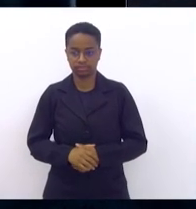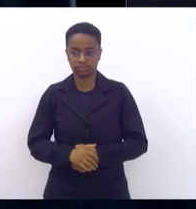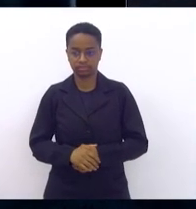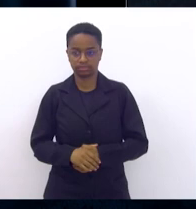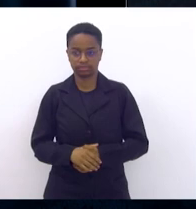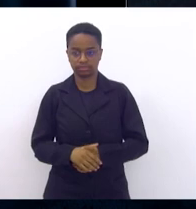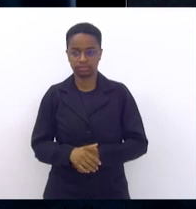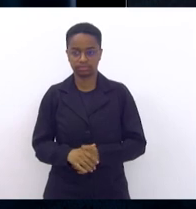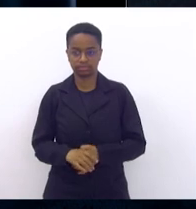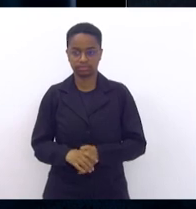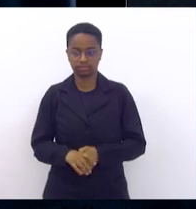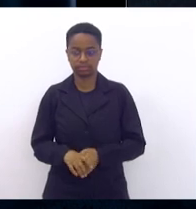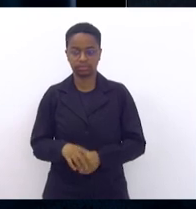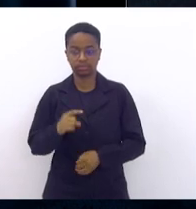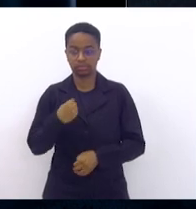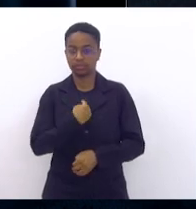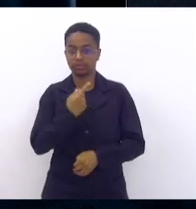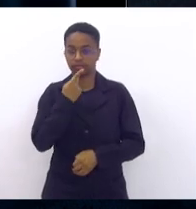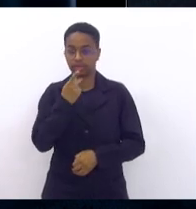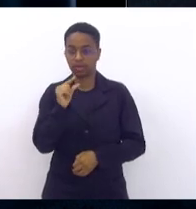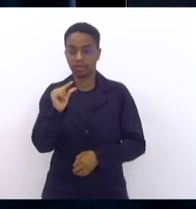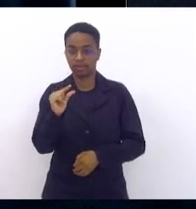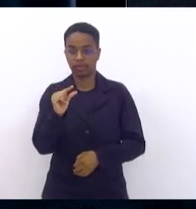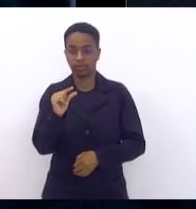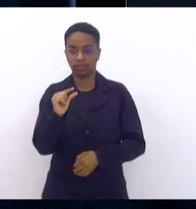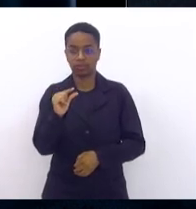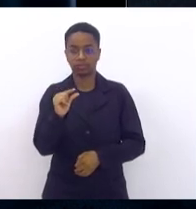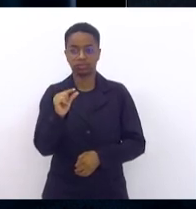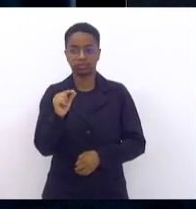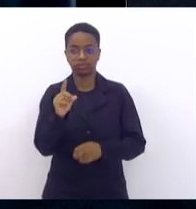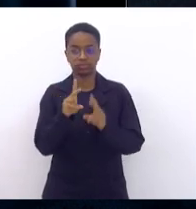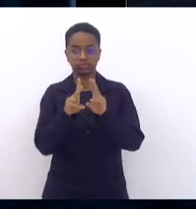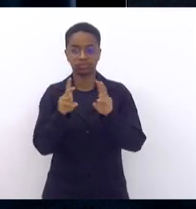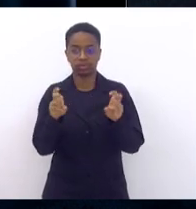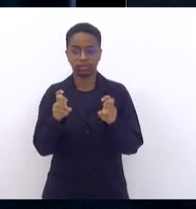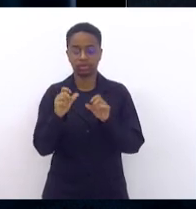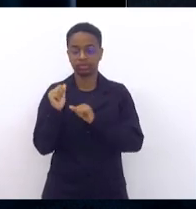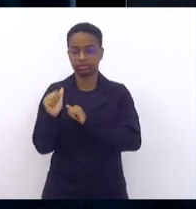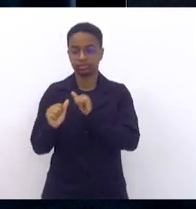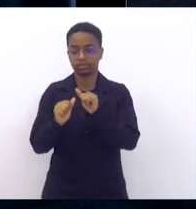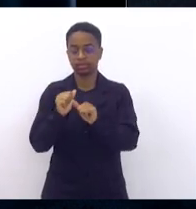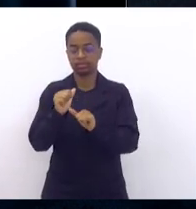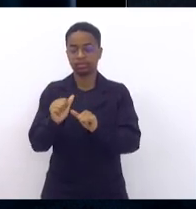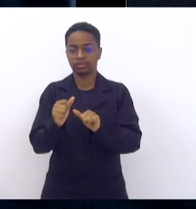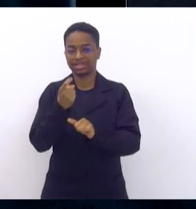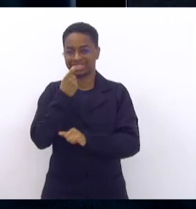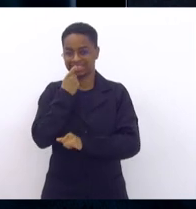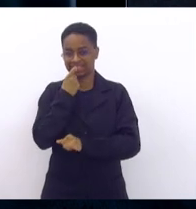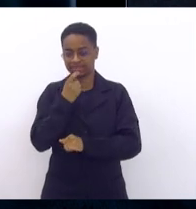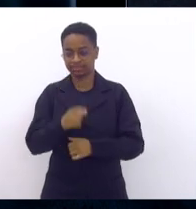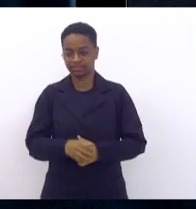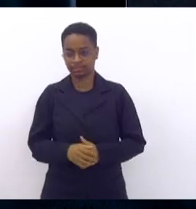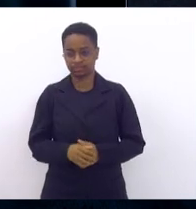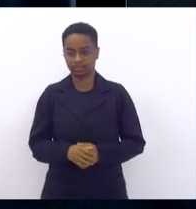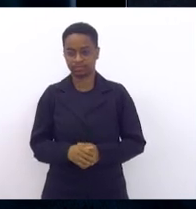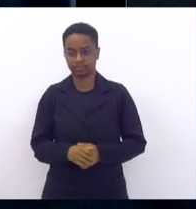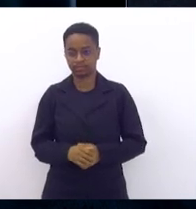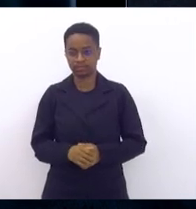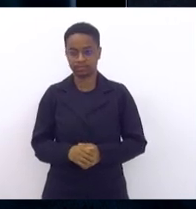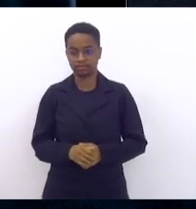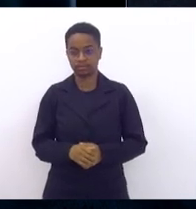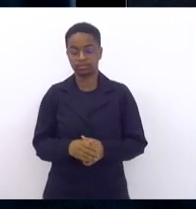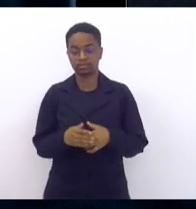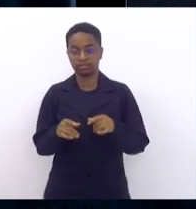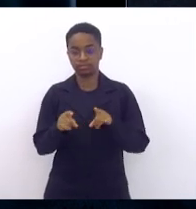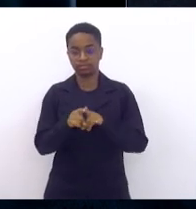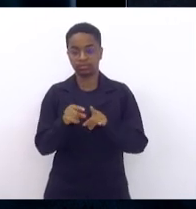a gente vai falar um pouquinho sobre a cadeia de transformação de plástico né e a